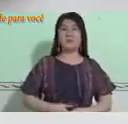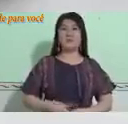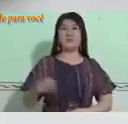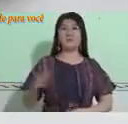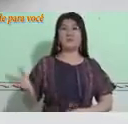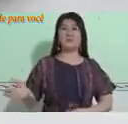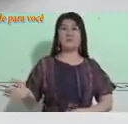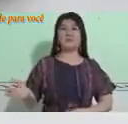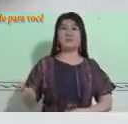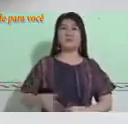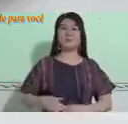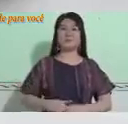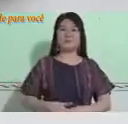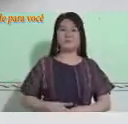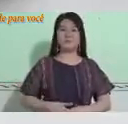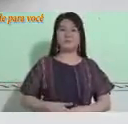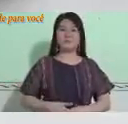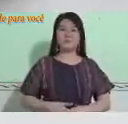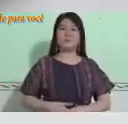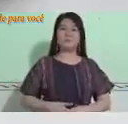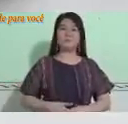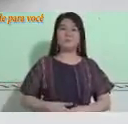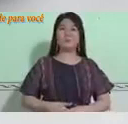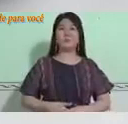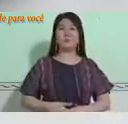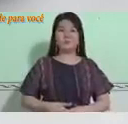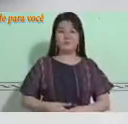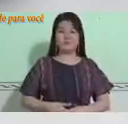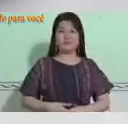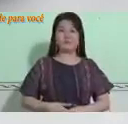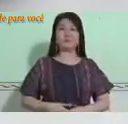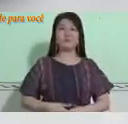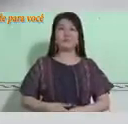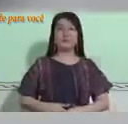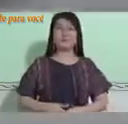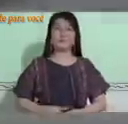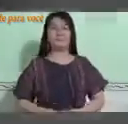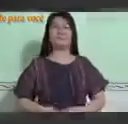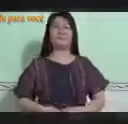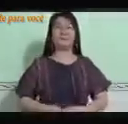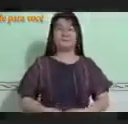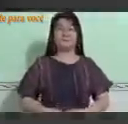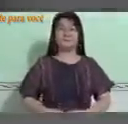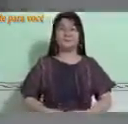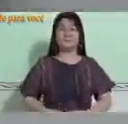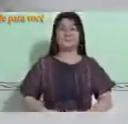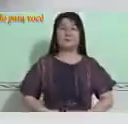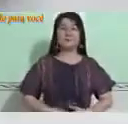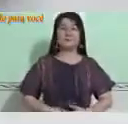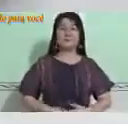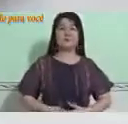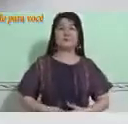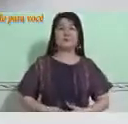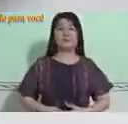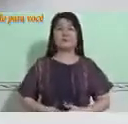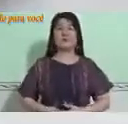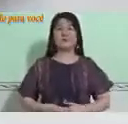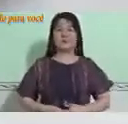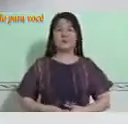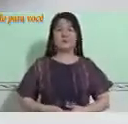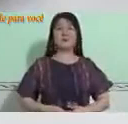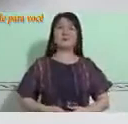coco almoço barra jantar fila de frango gralhado com purê de batata peixe cozido com arroz branco ou sopa com